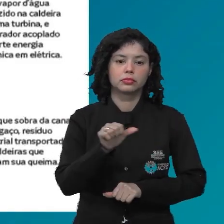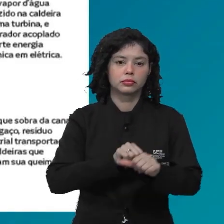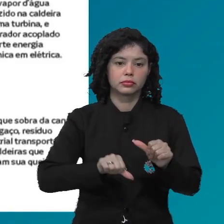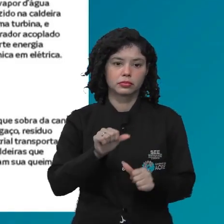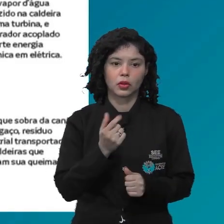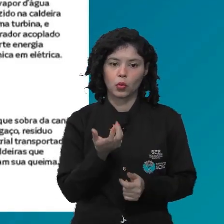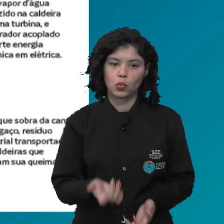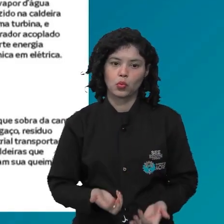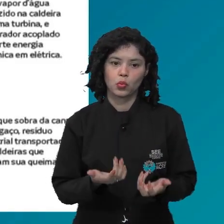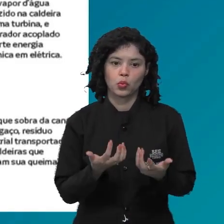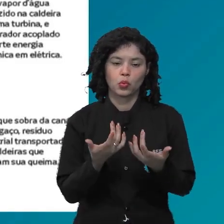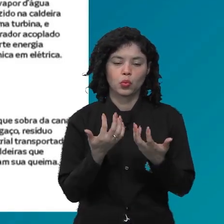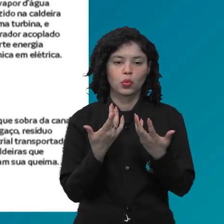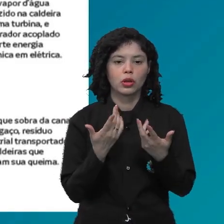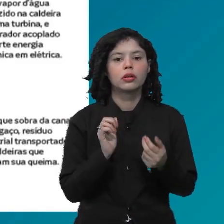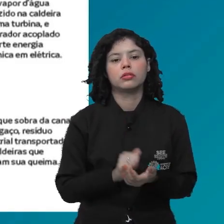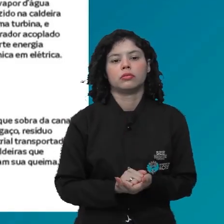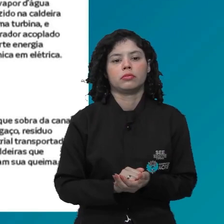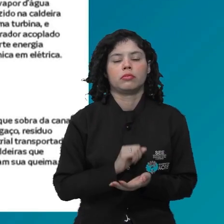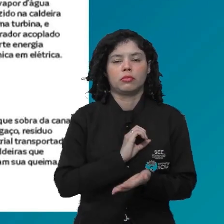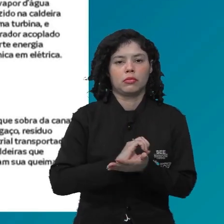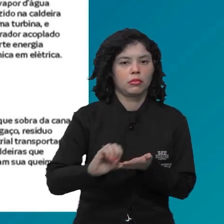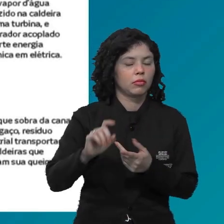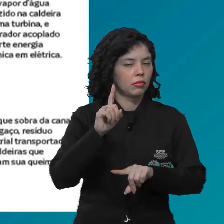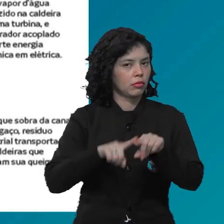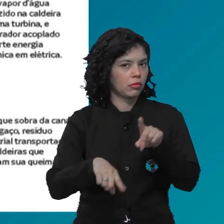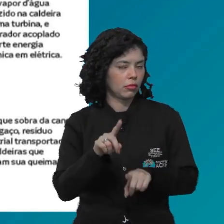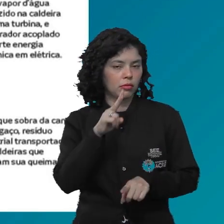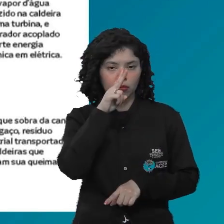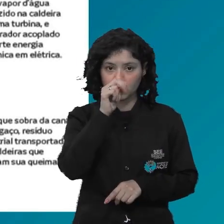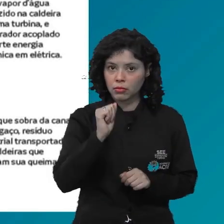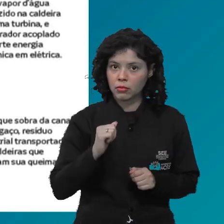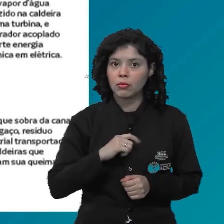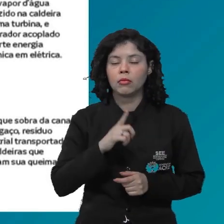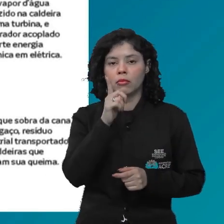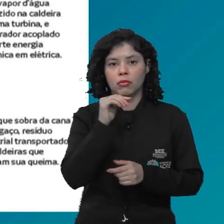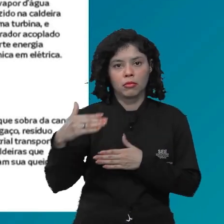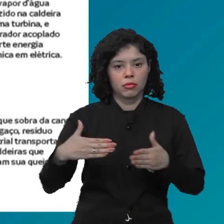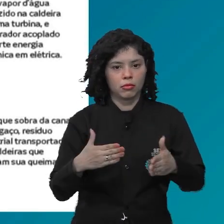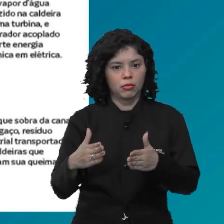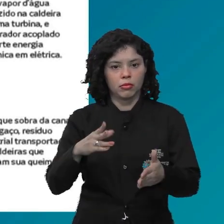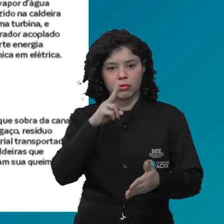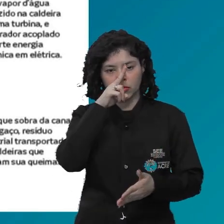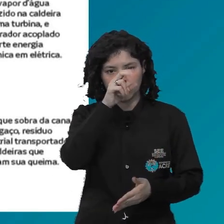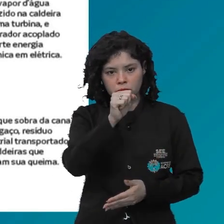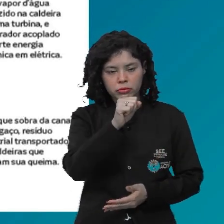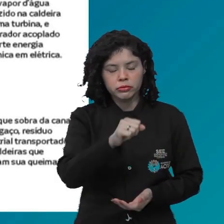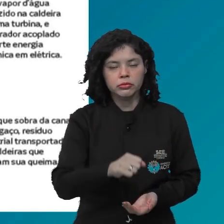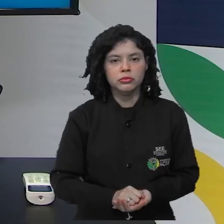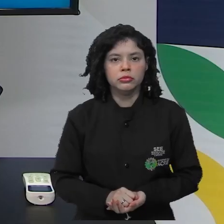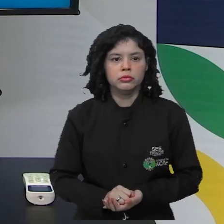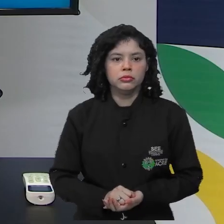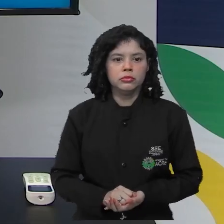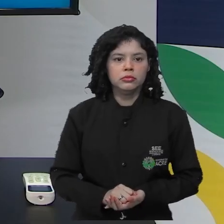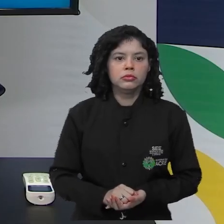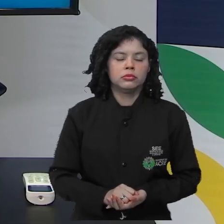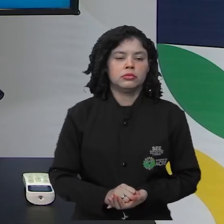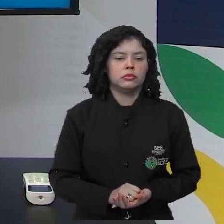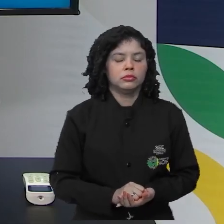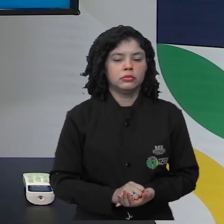o fogo para queimar, e na hidrelétrica é utilizada a força da água. Então é assim que funciona a usina